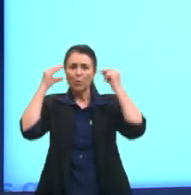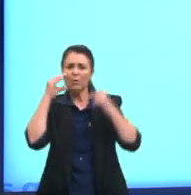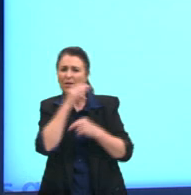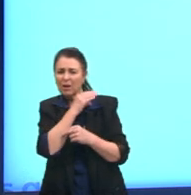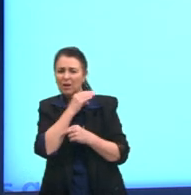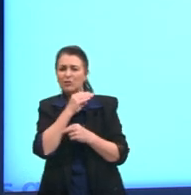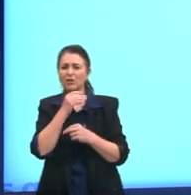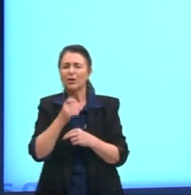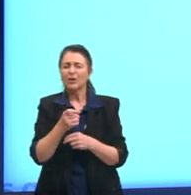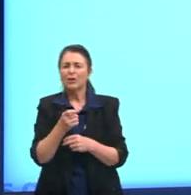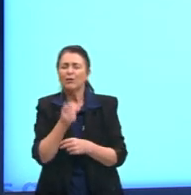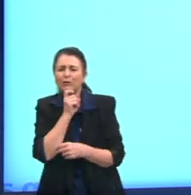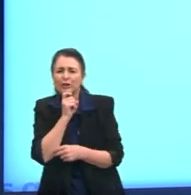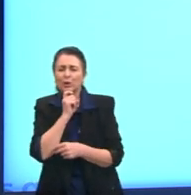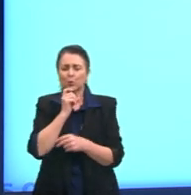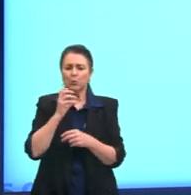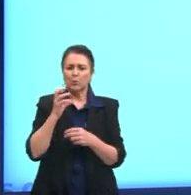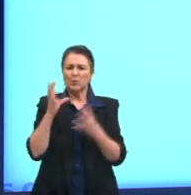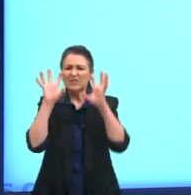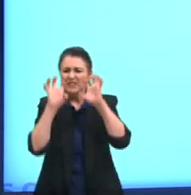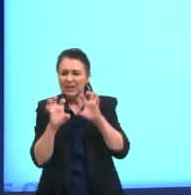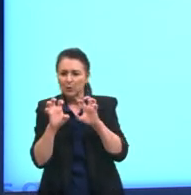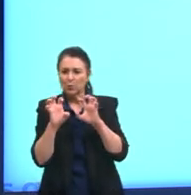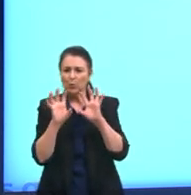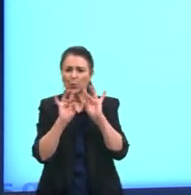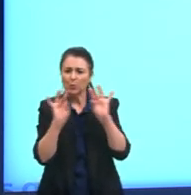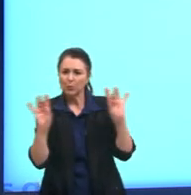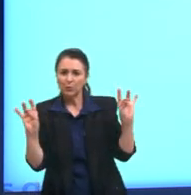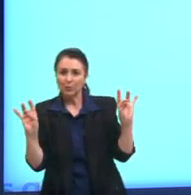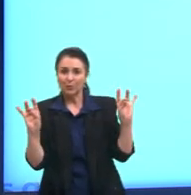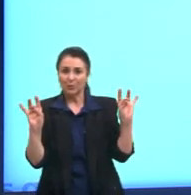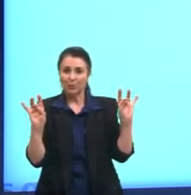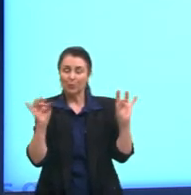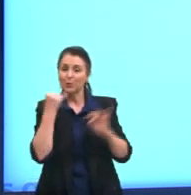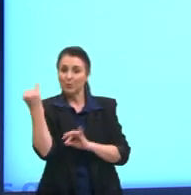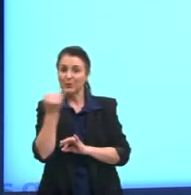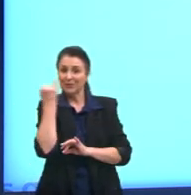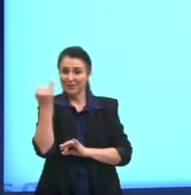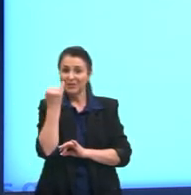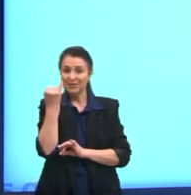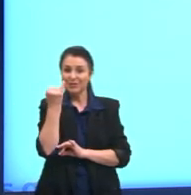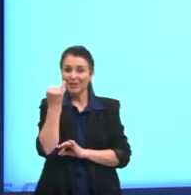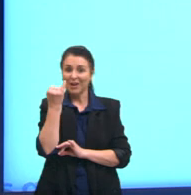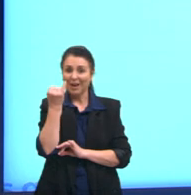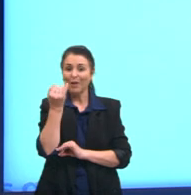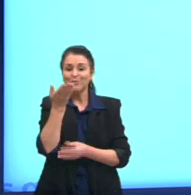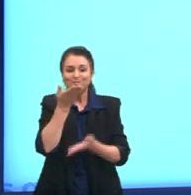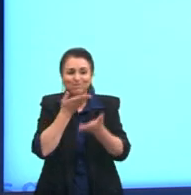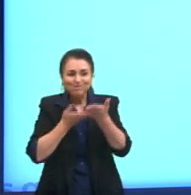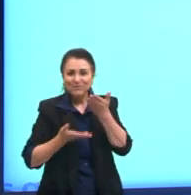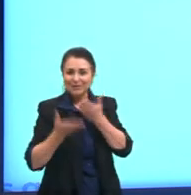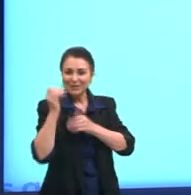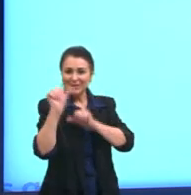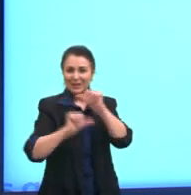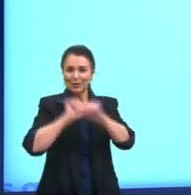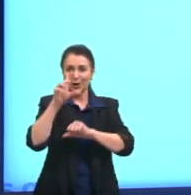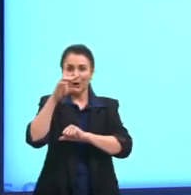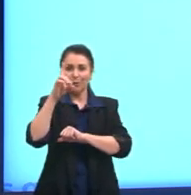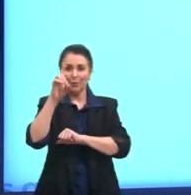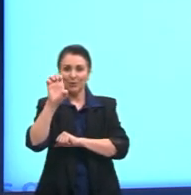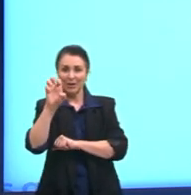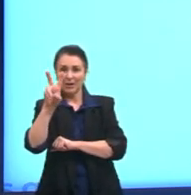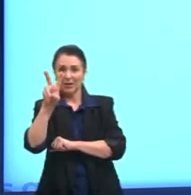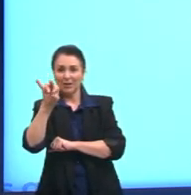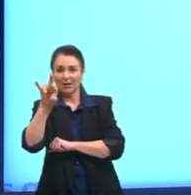seco homem 27 e tal né Mas o importante é dele é esse e esse essa constante mudança ele julgava que